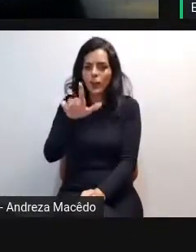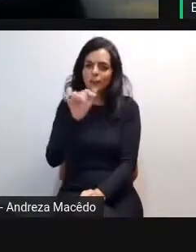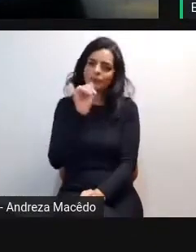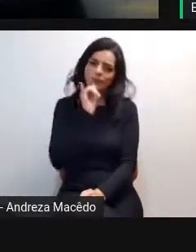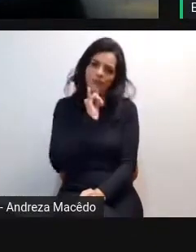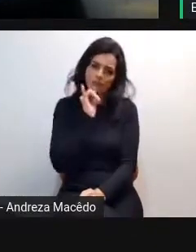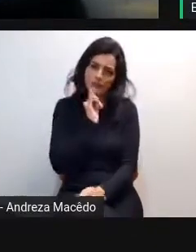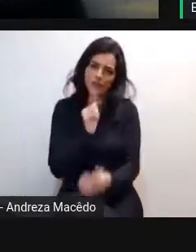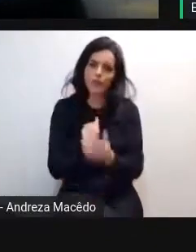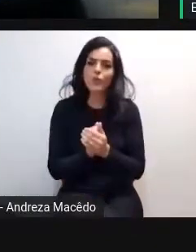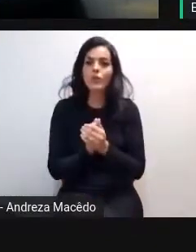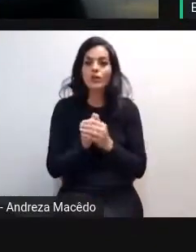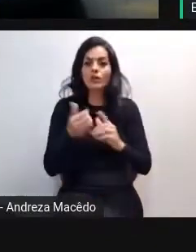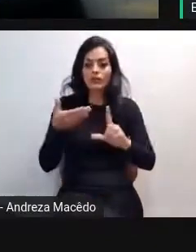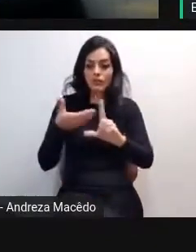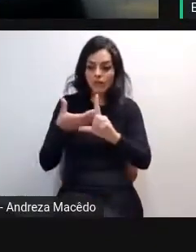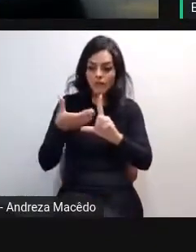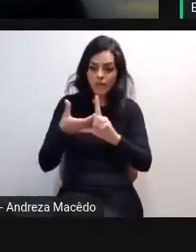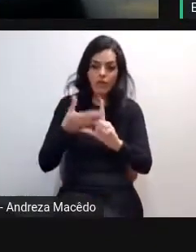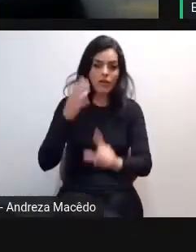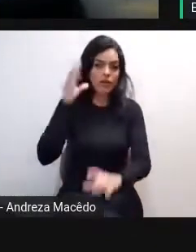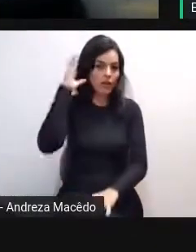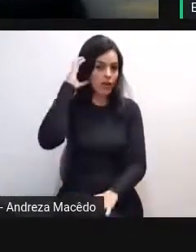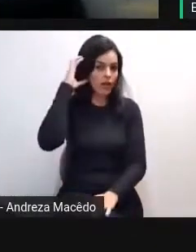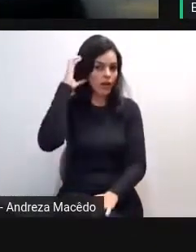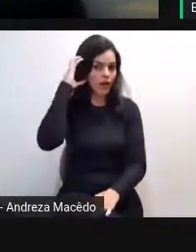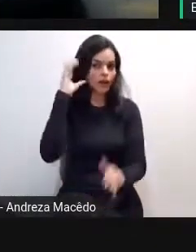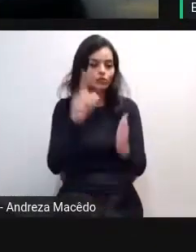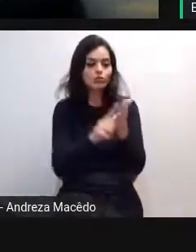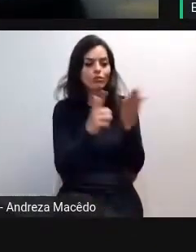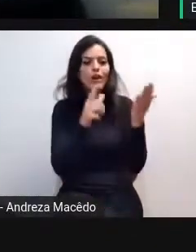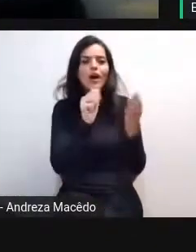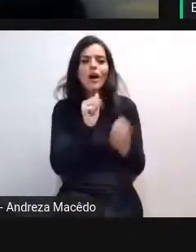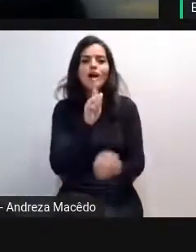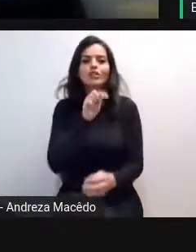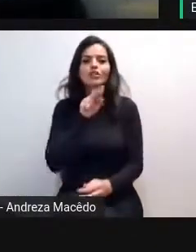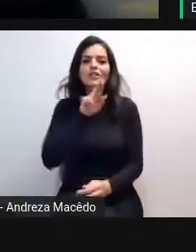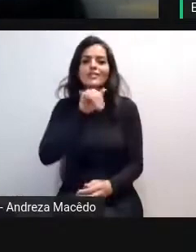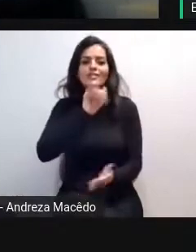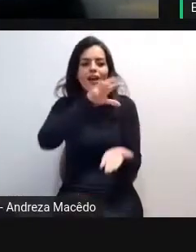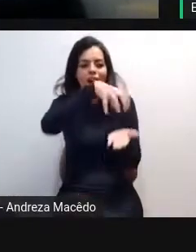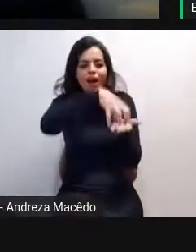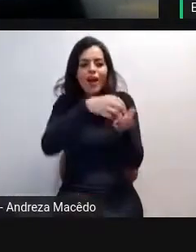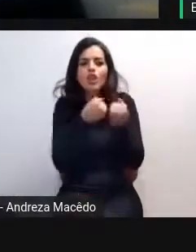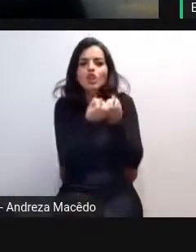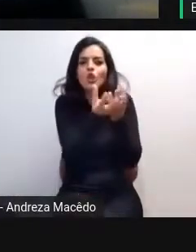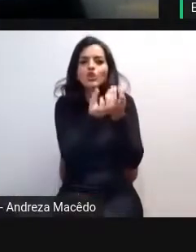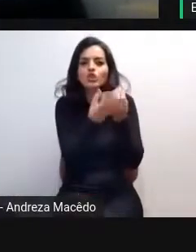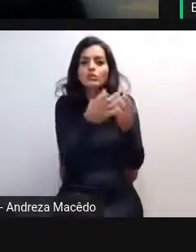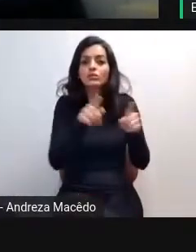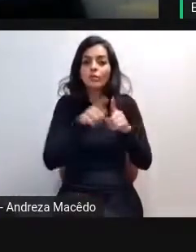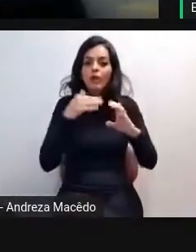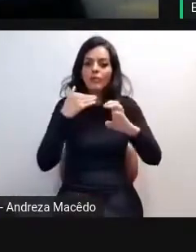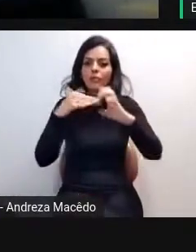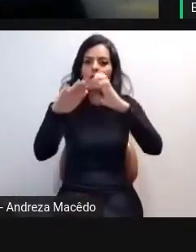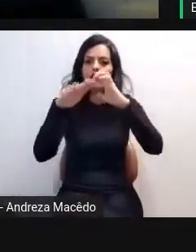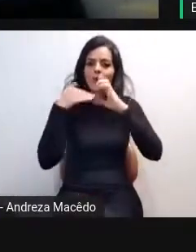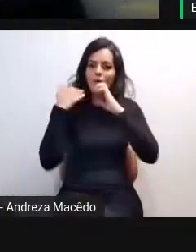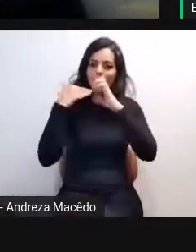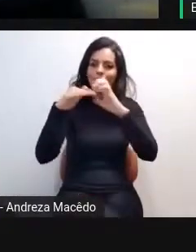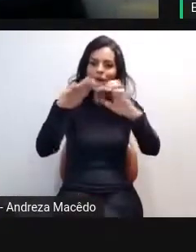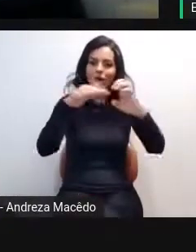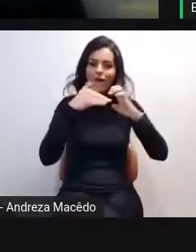como a TV, a rádio, a agência de notícias e etc., até troca de e-mails, né? São,